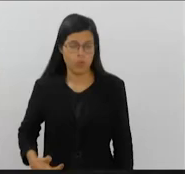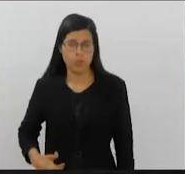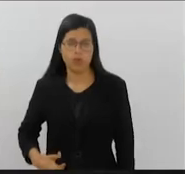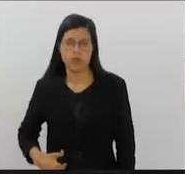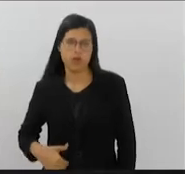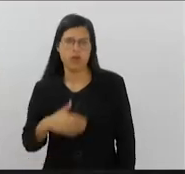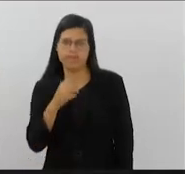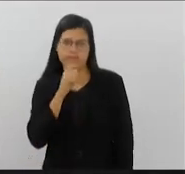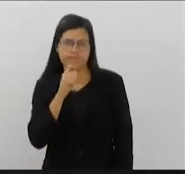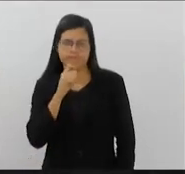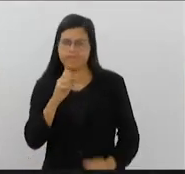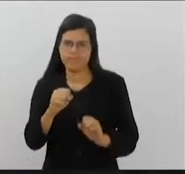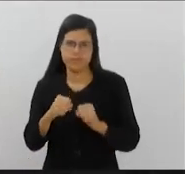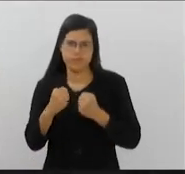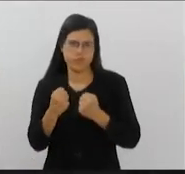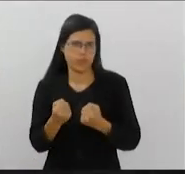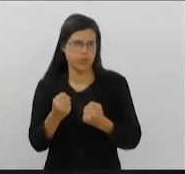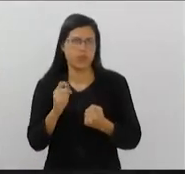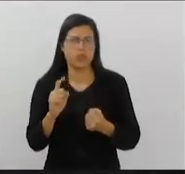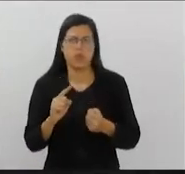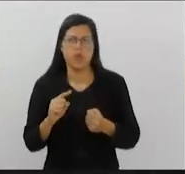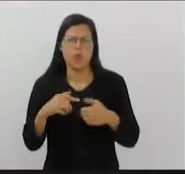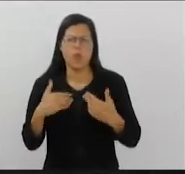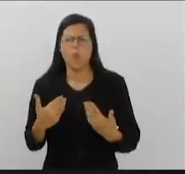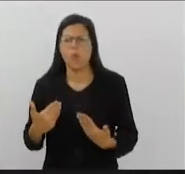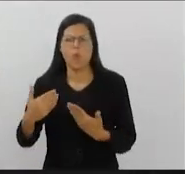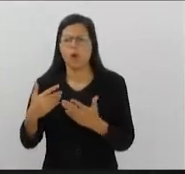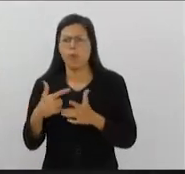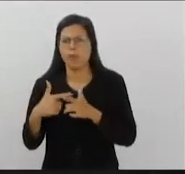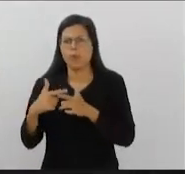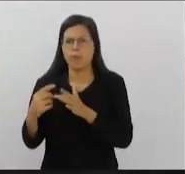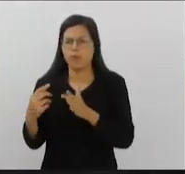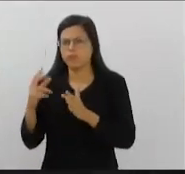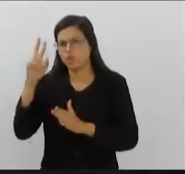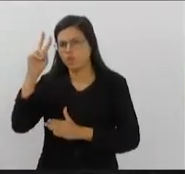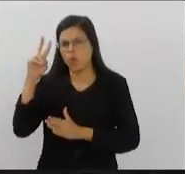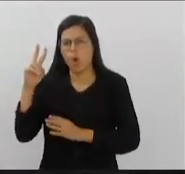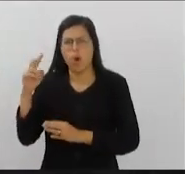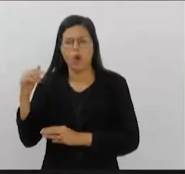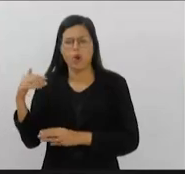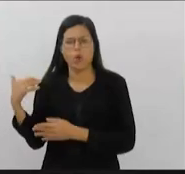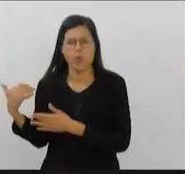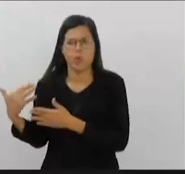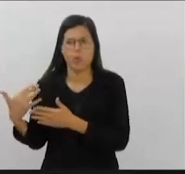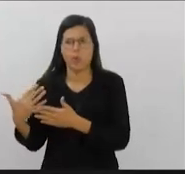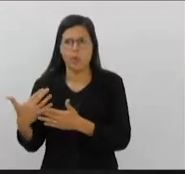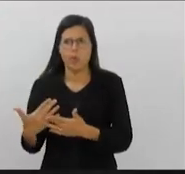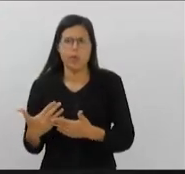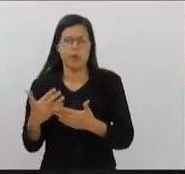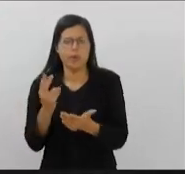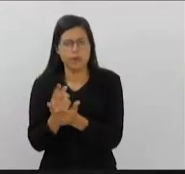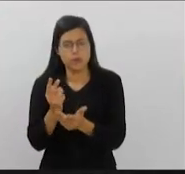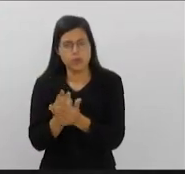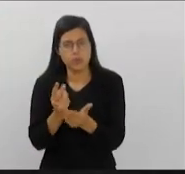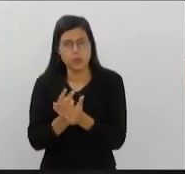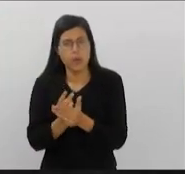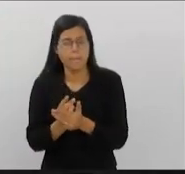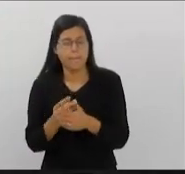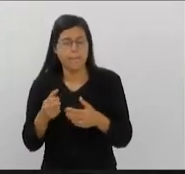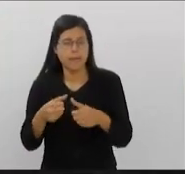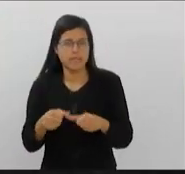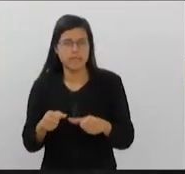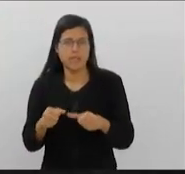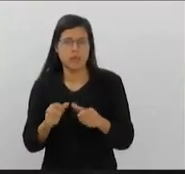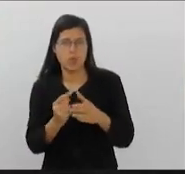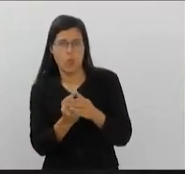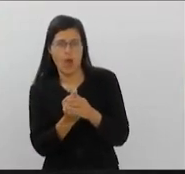enfrentadas. Quais são essas situações históricas que alimentam o ciclo e retroalimentam a exclusão